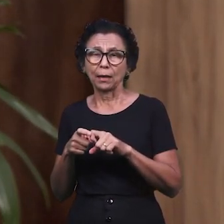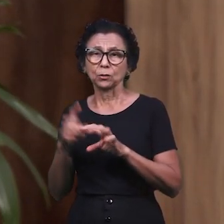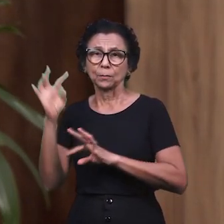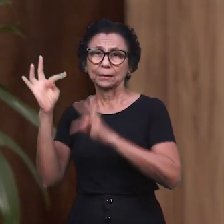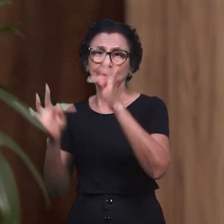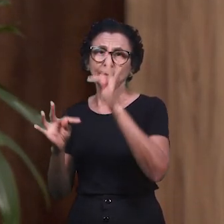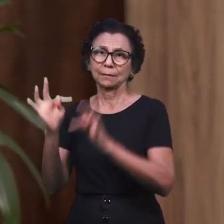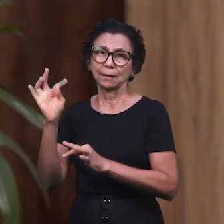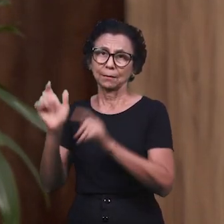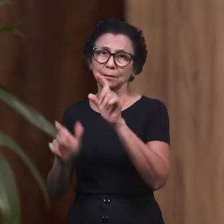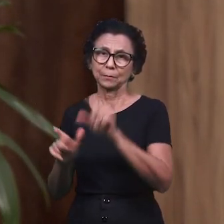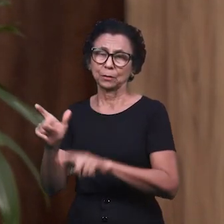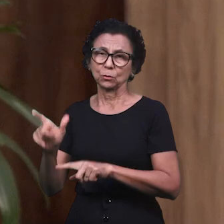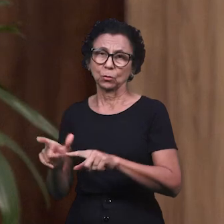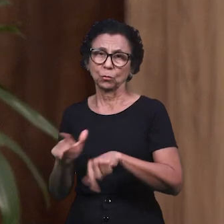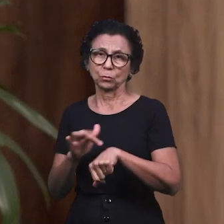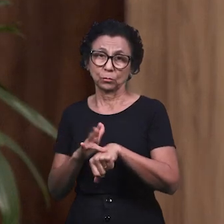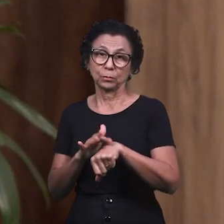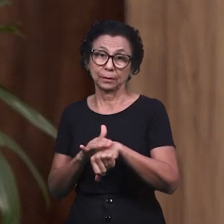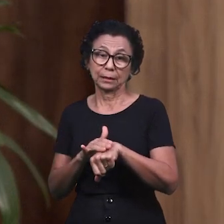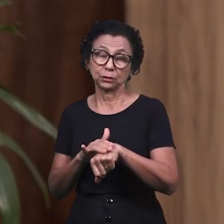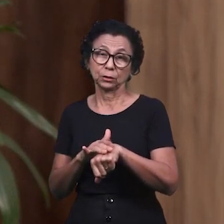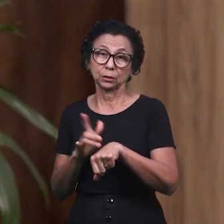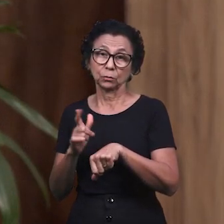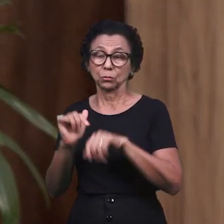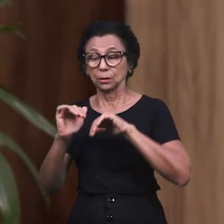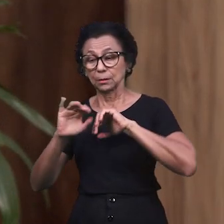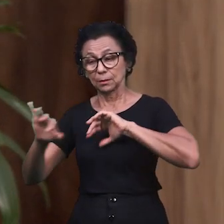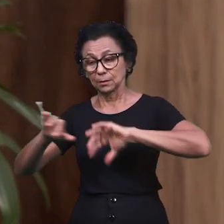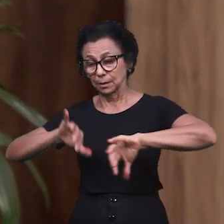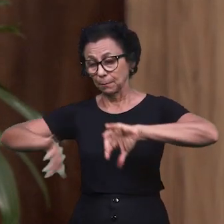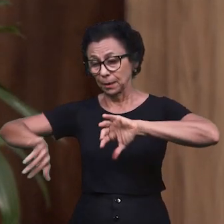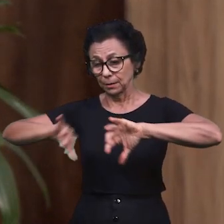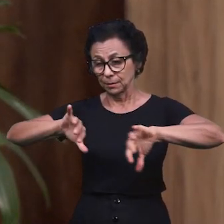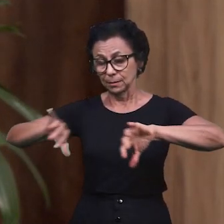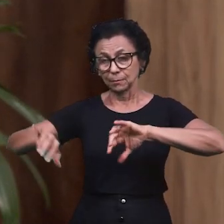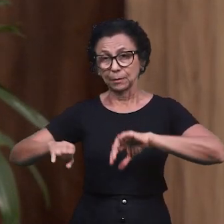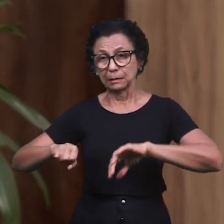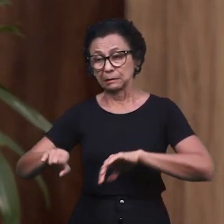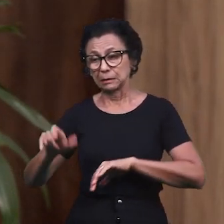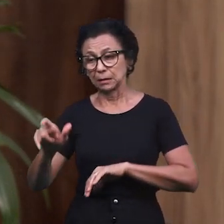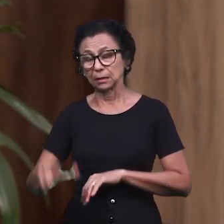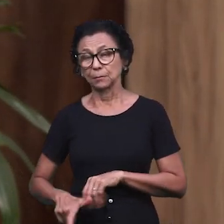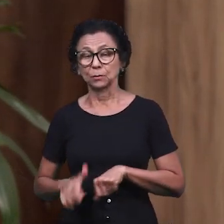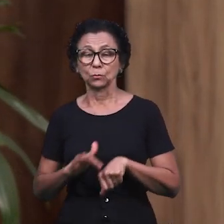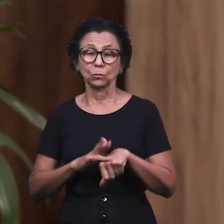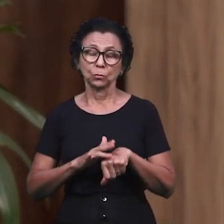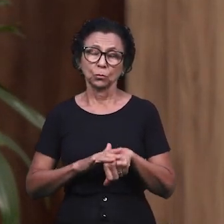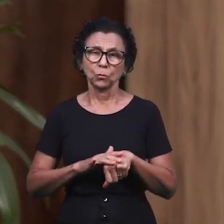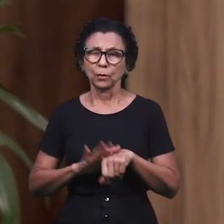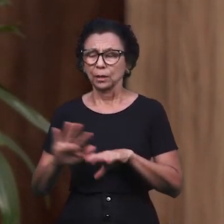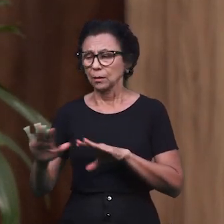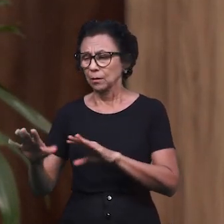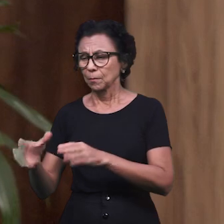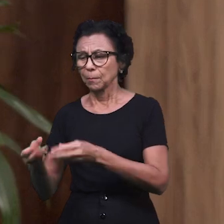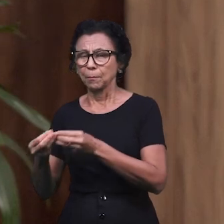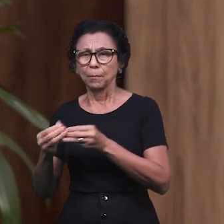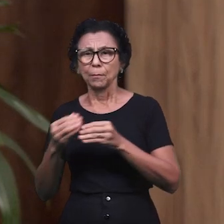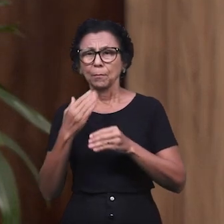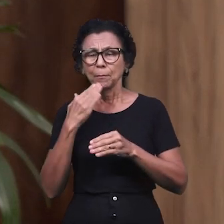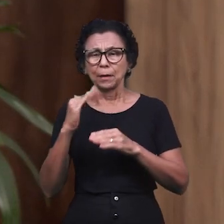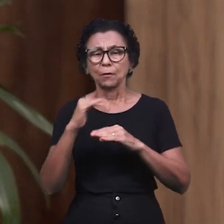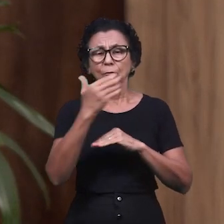Senhor, André, porque o Senhor queria separar. Se a pessoa não tivesse bem, tinha que separar. Então, a pureza,